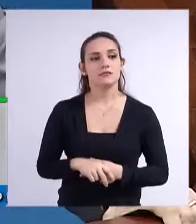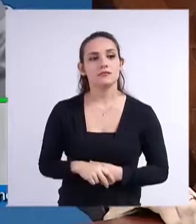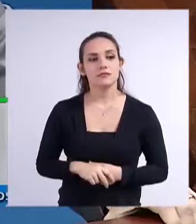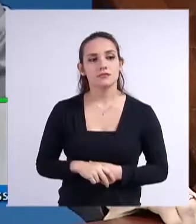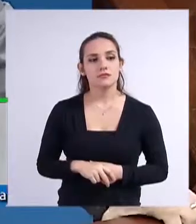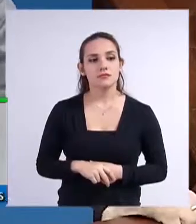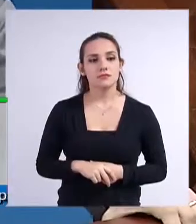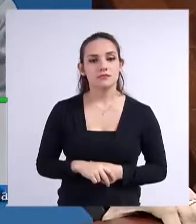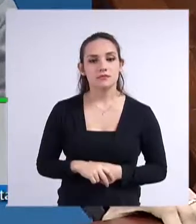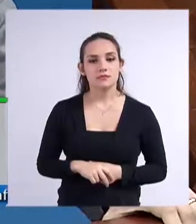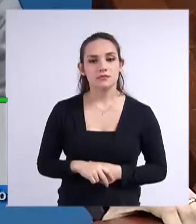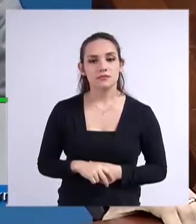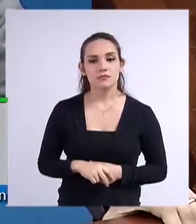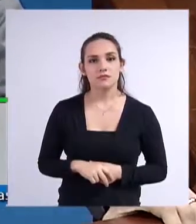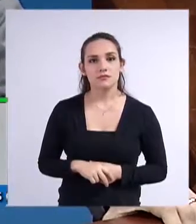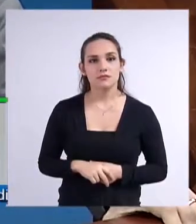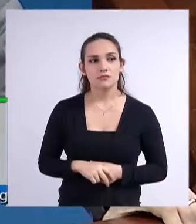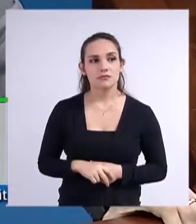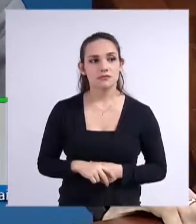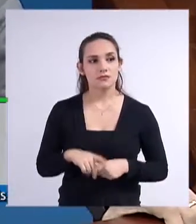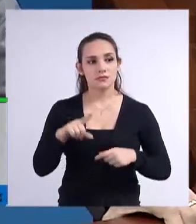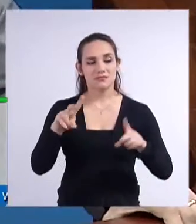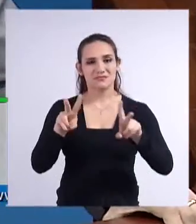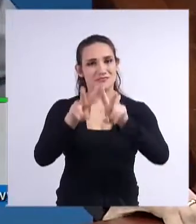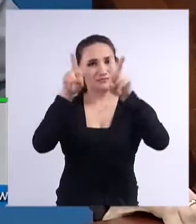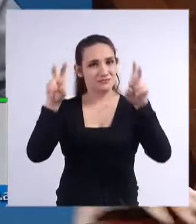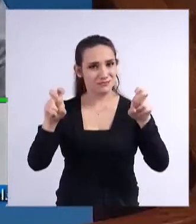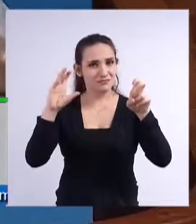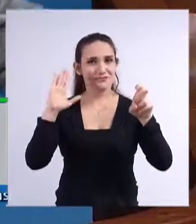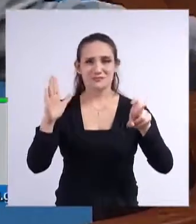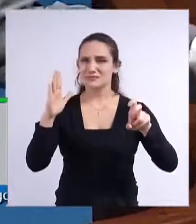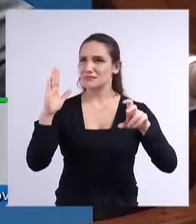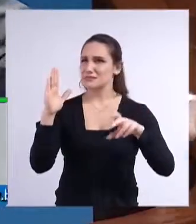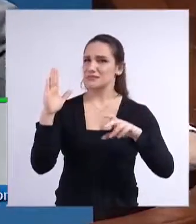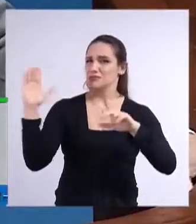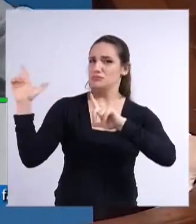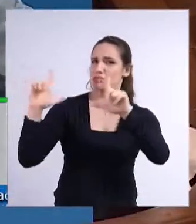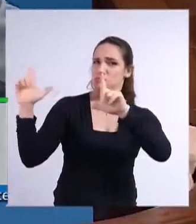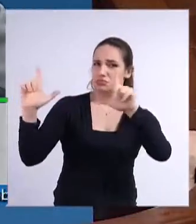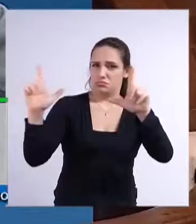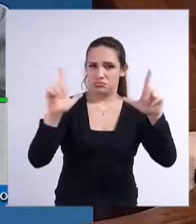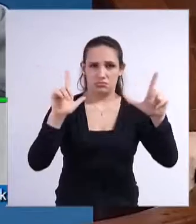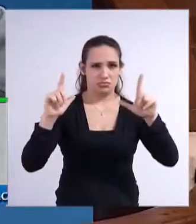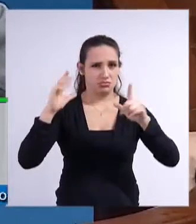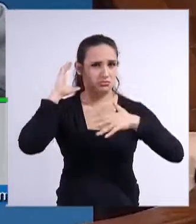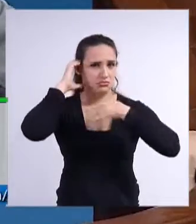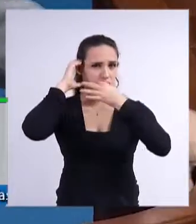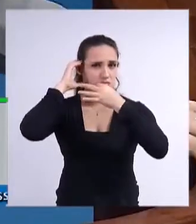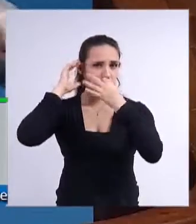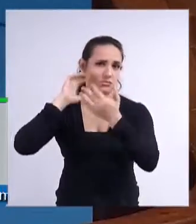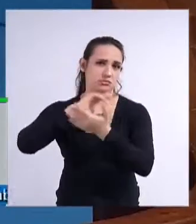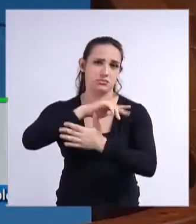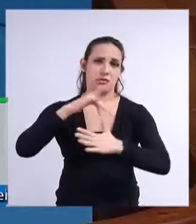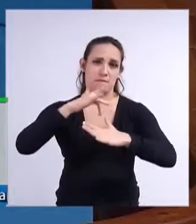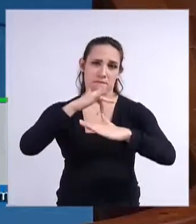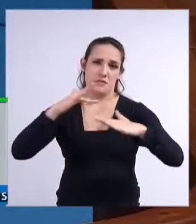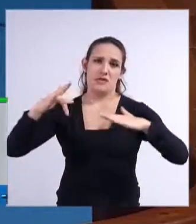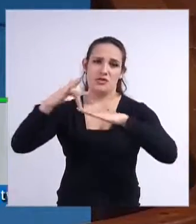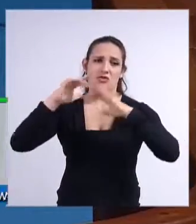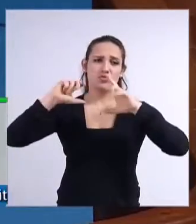que tem repercutido em todas as mídias do Mato Grosso do Sul e cada dia